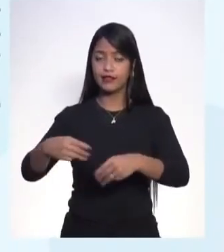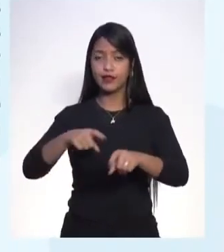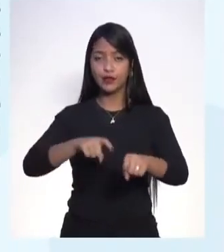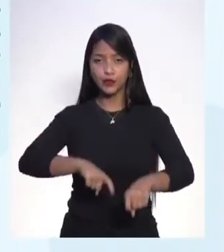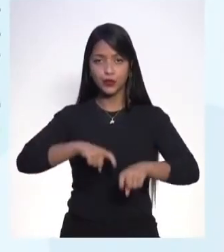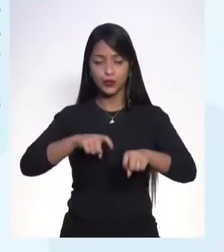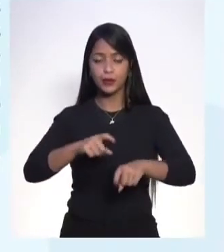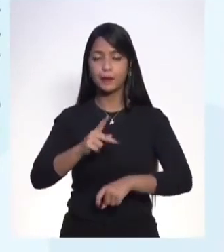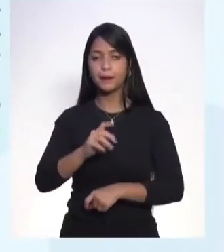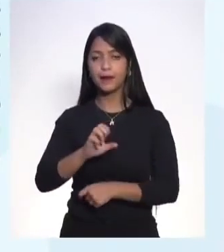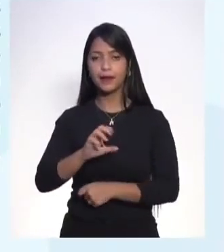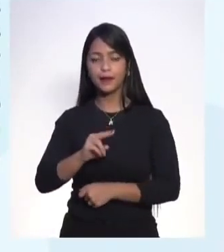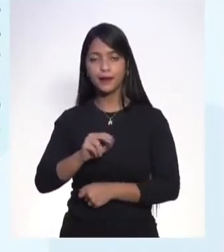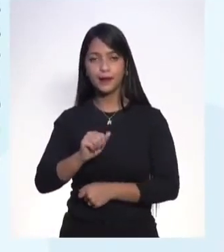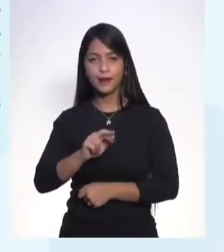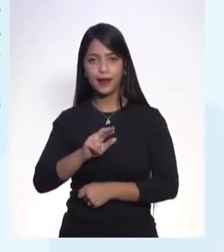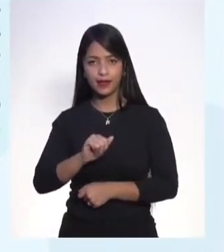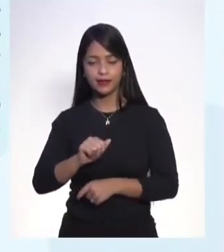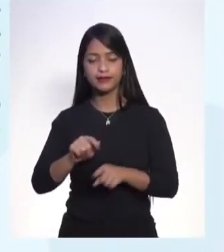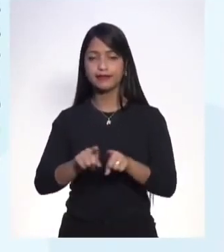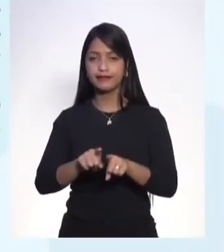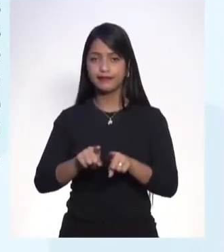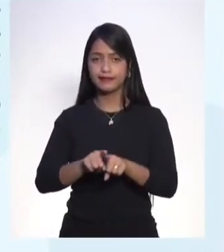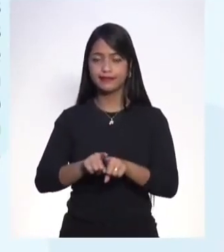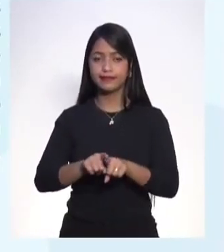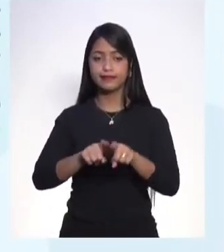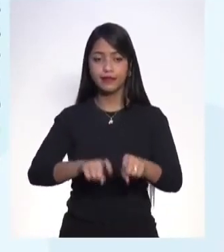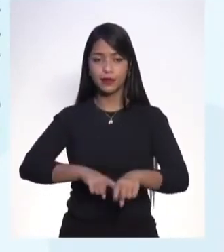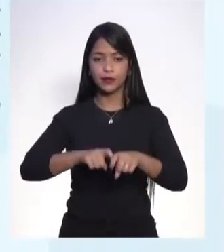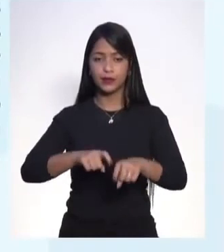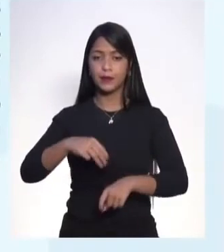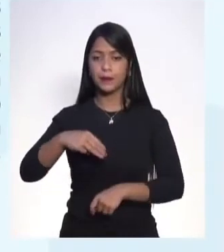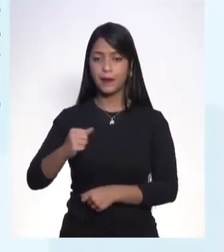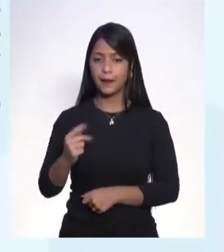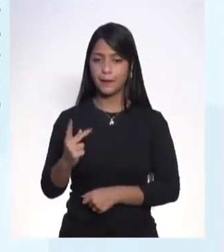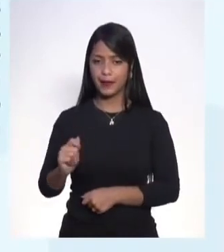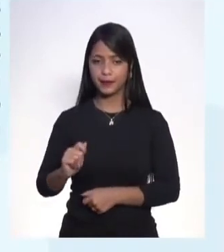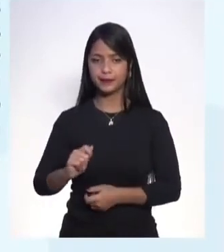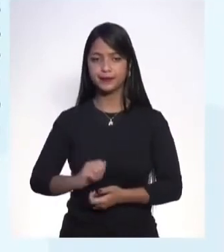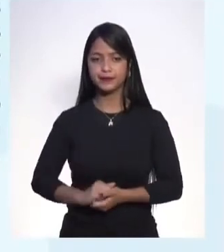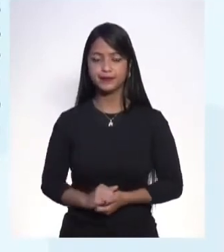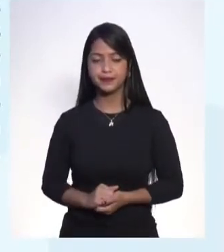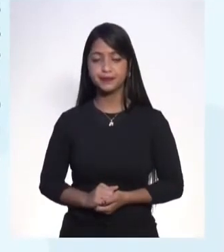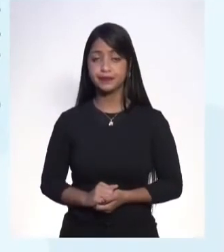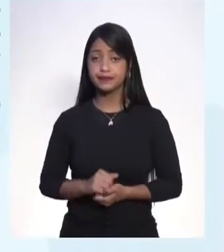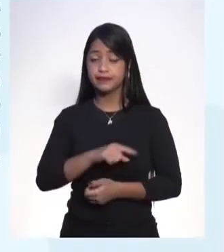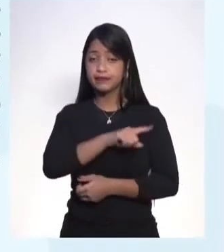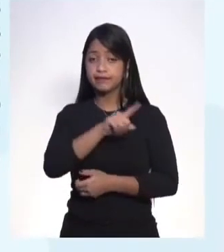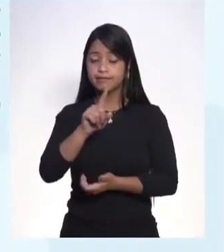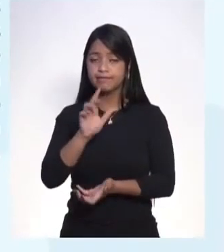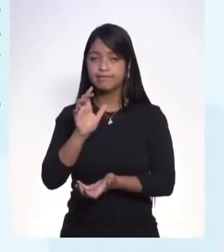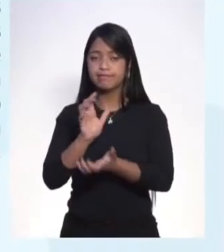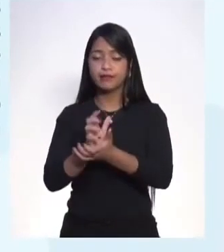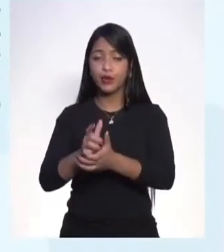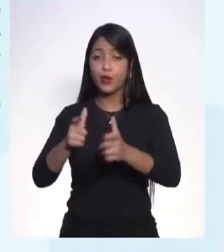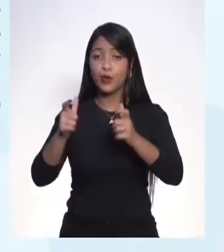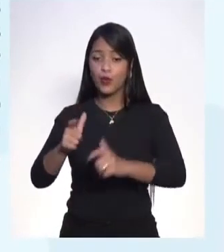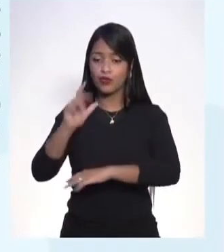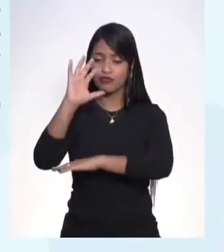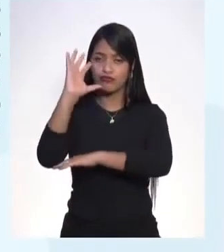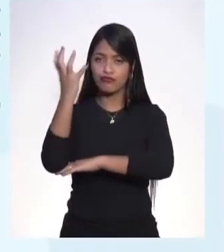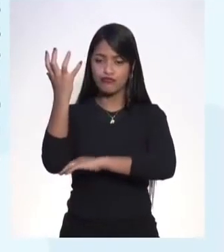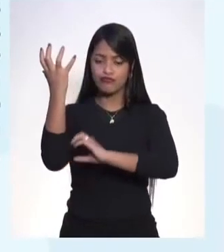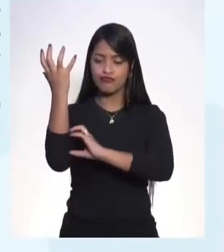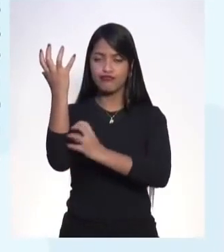Agricultura, Pecuária e Agricultura, MAPA. Exclusivas da Caatinga, as ararinhas eram